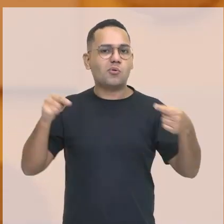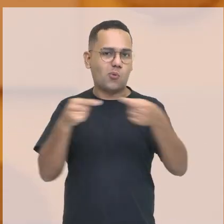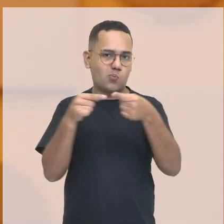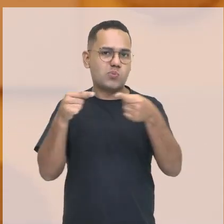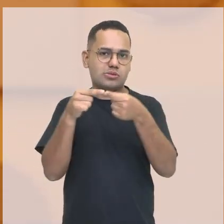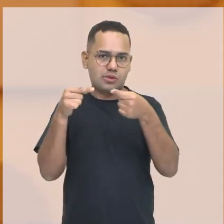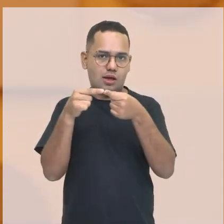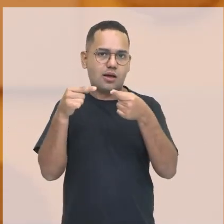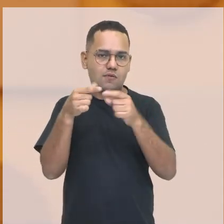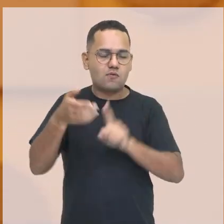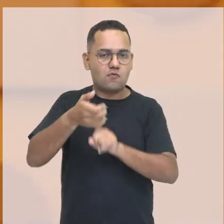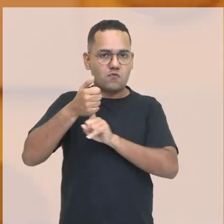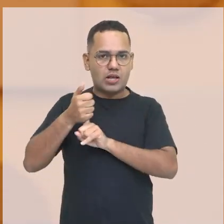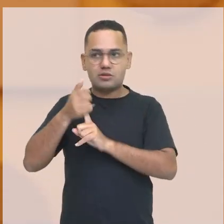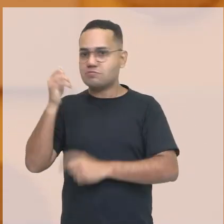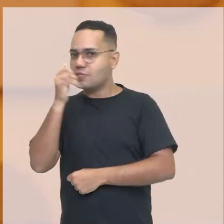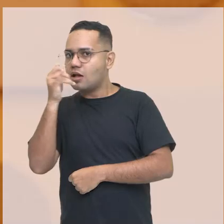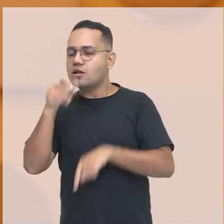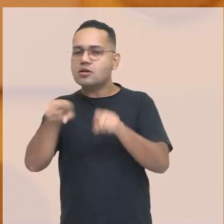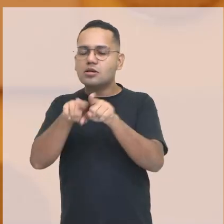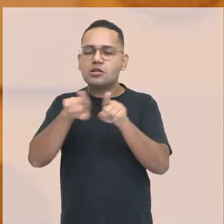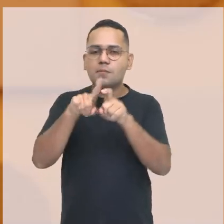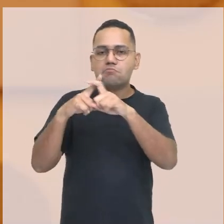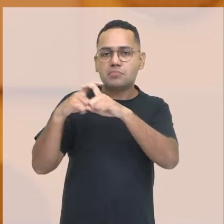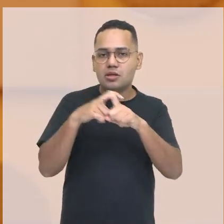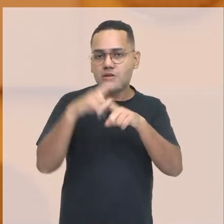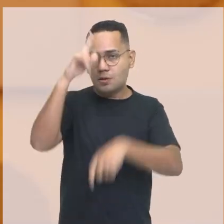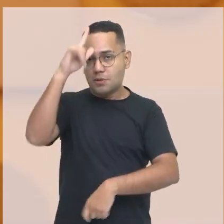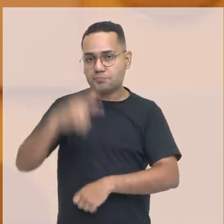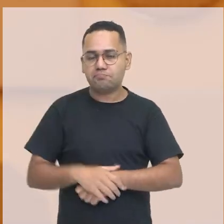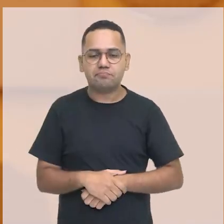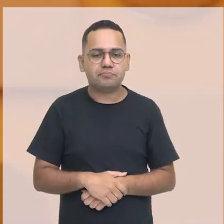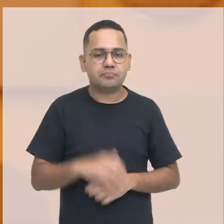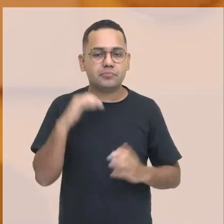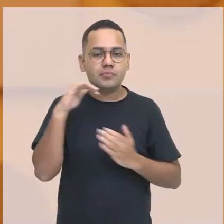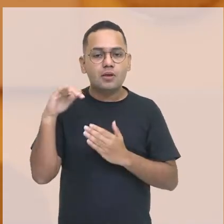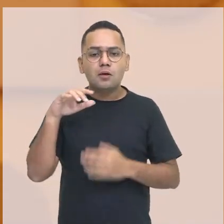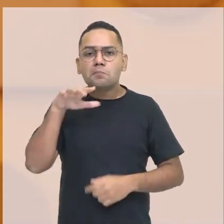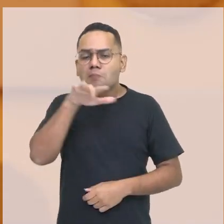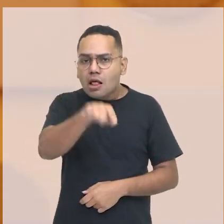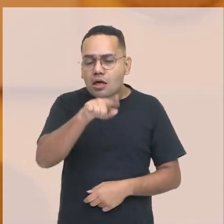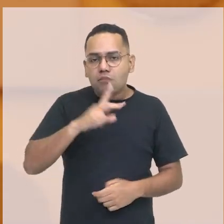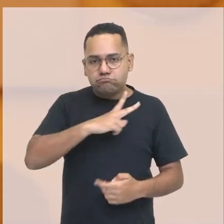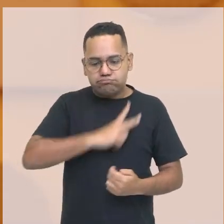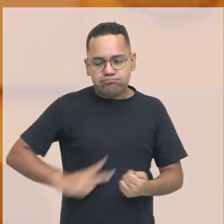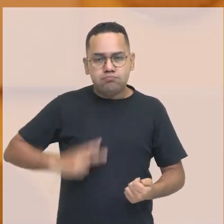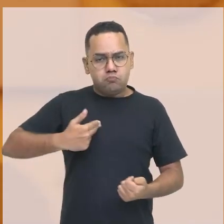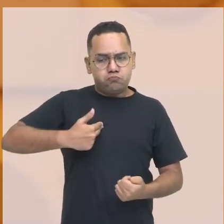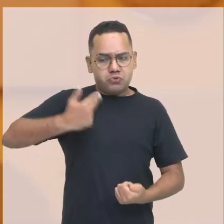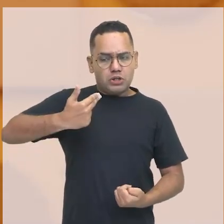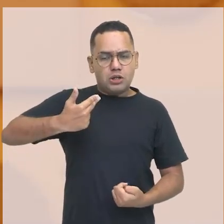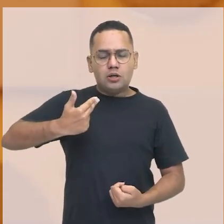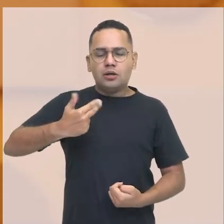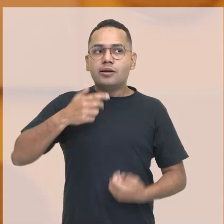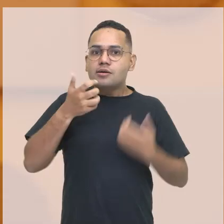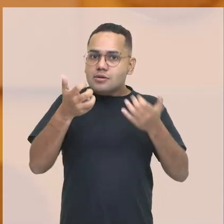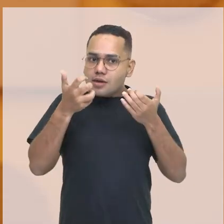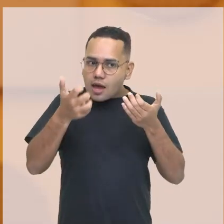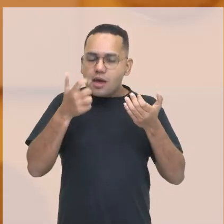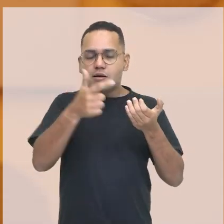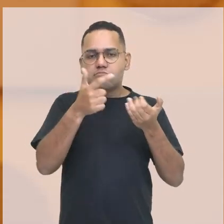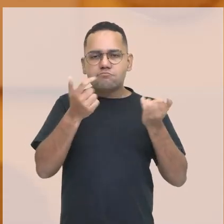do fascismo italiano e do nazismo alemão. O Getúlio Vargas queria instituir no Brasil um governo que se assemelhasse com esse